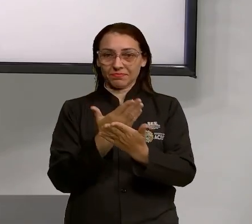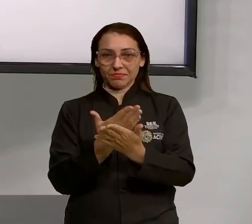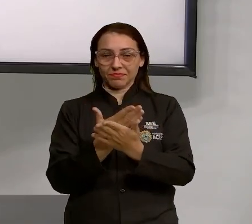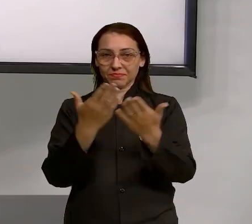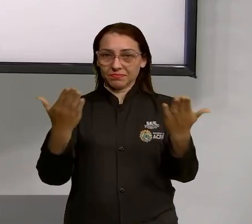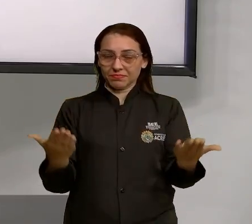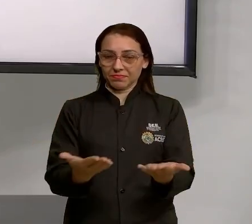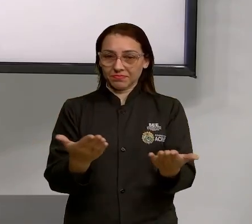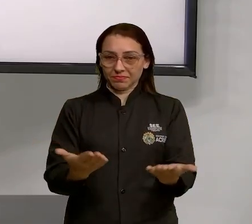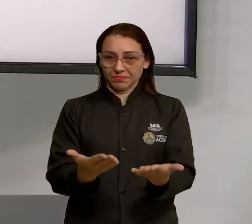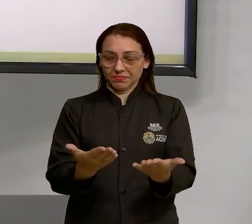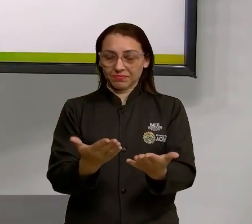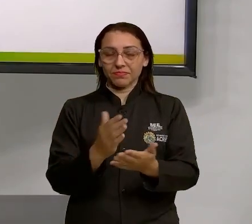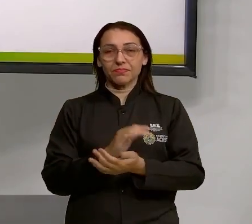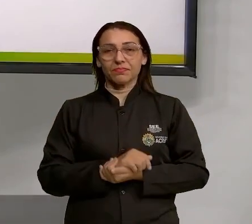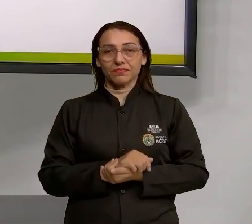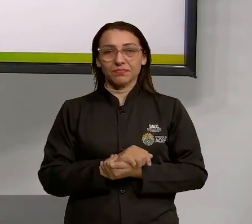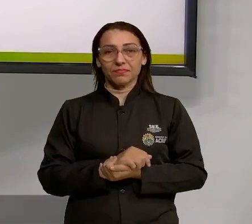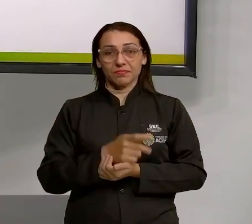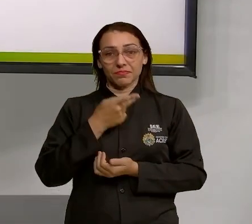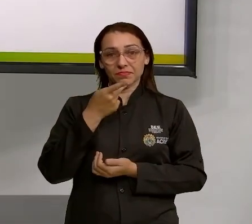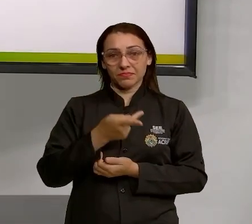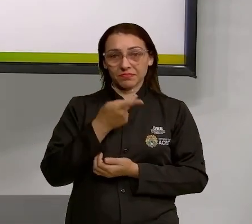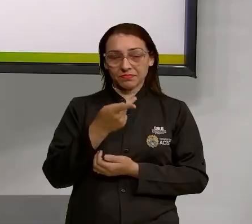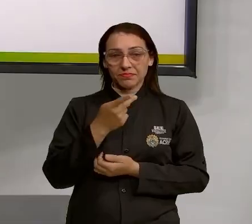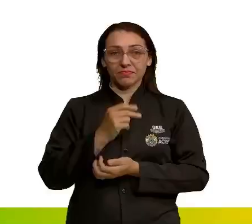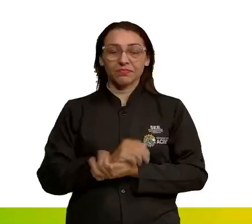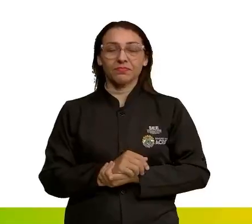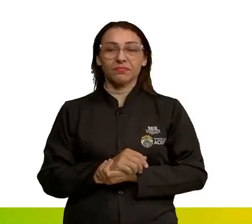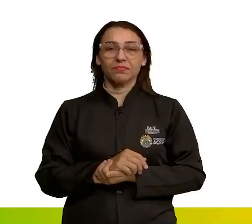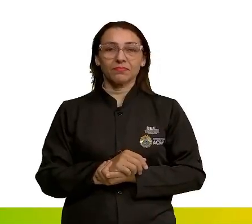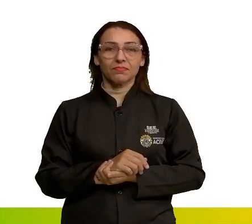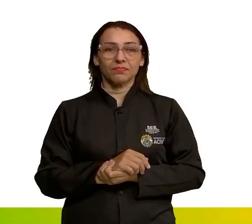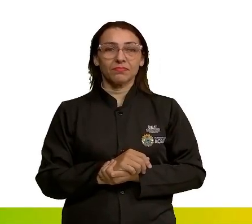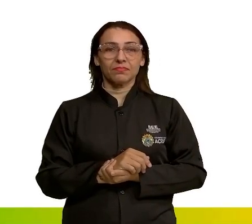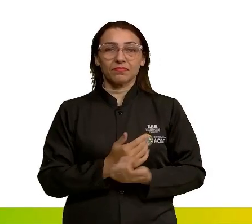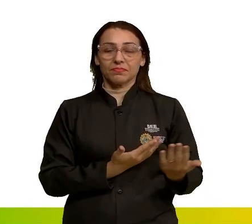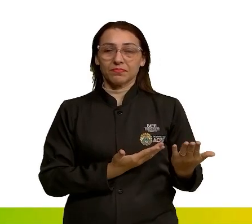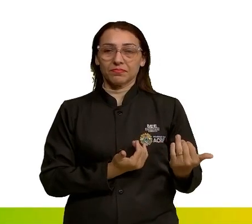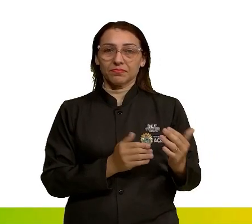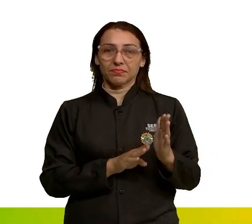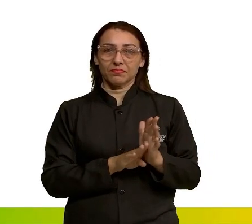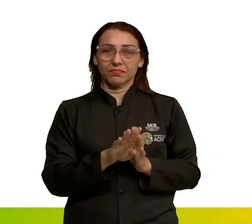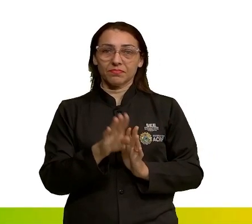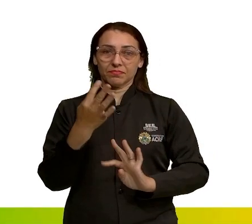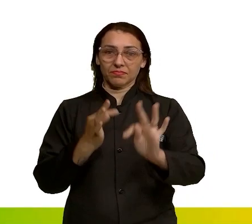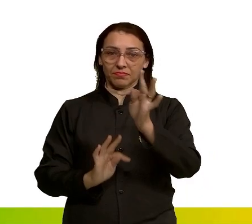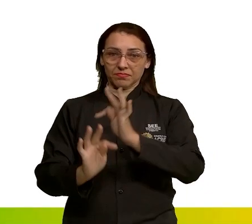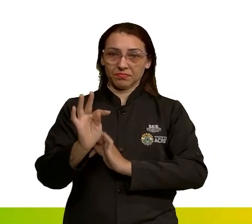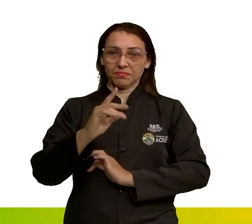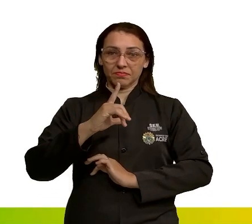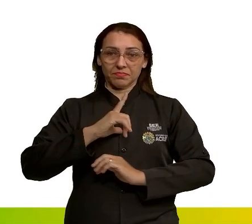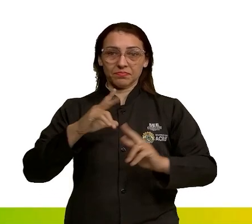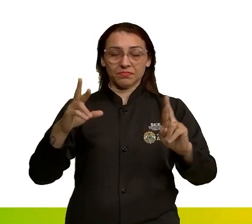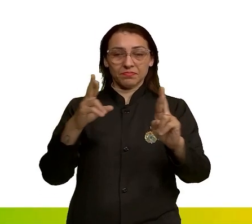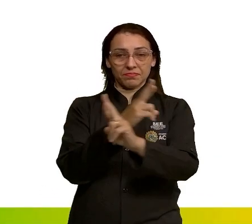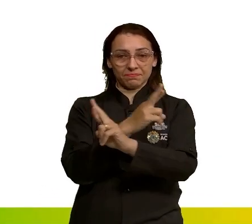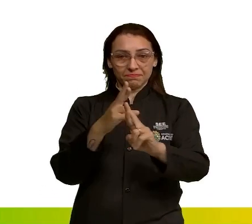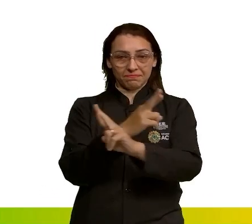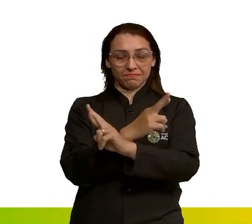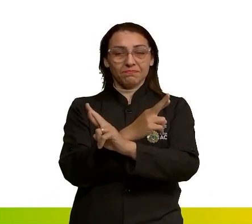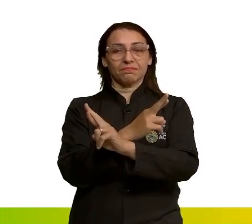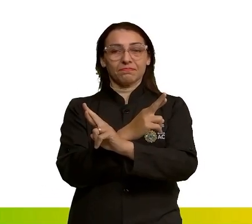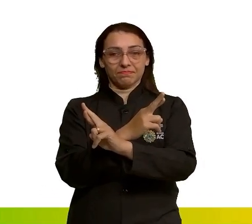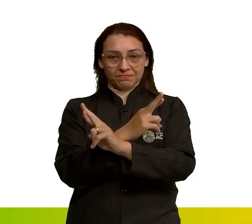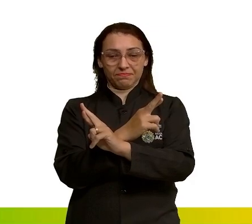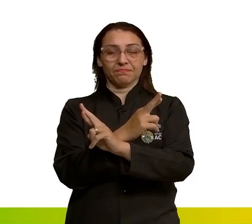de hoje, nós vamos falar o seguinte: a juventude e o avanço tecnológico